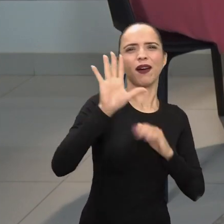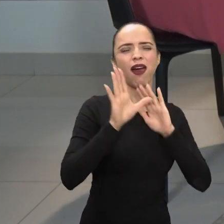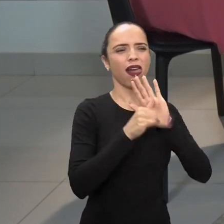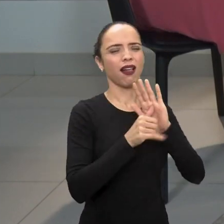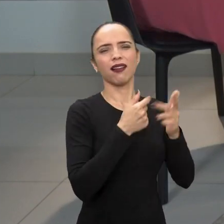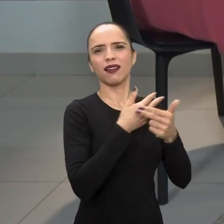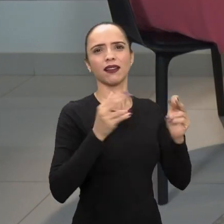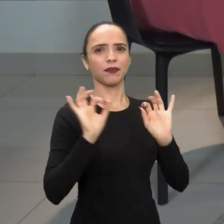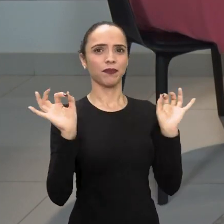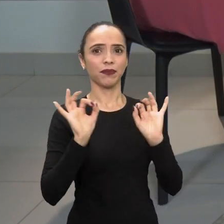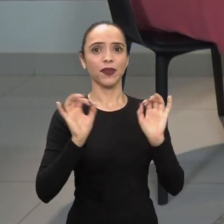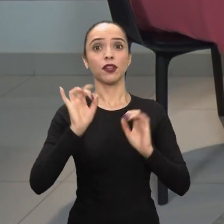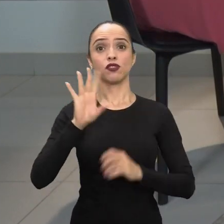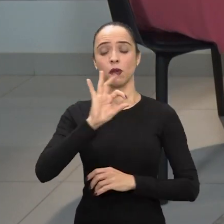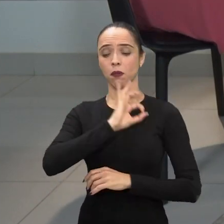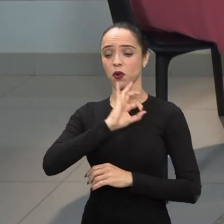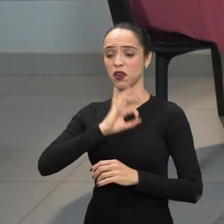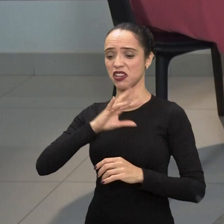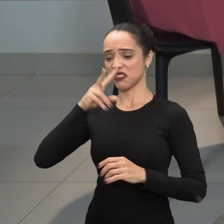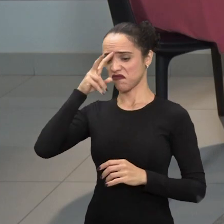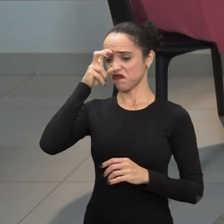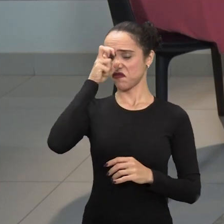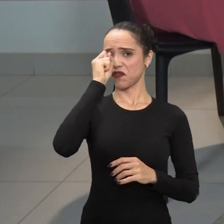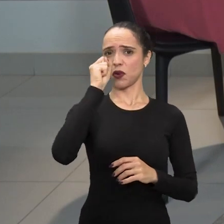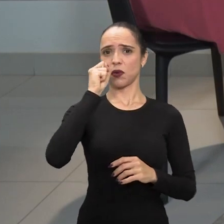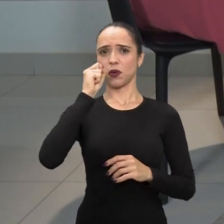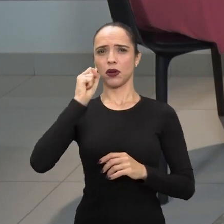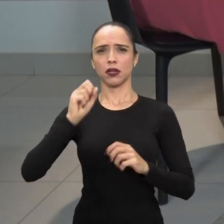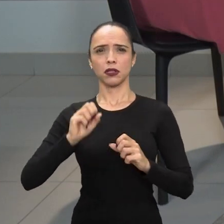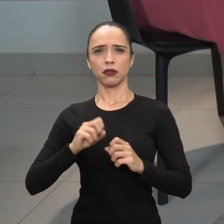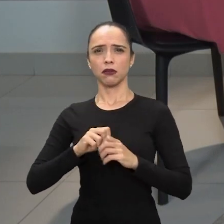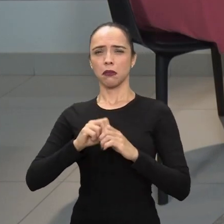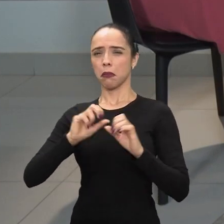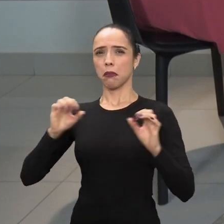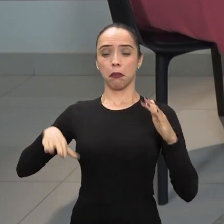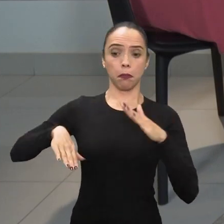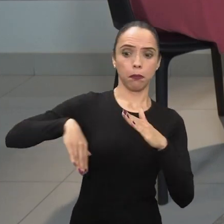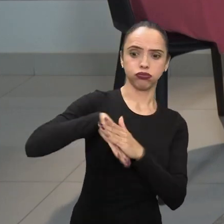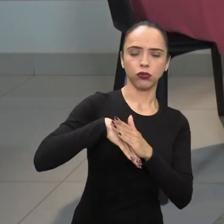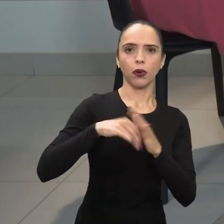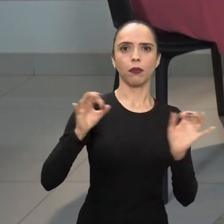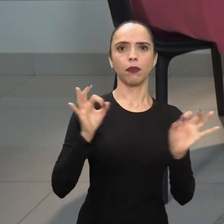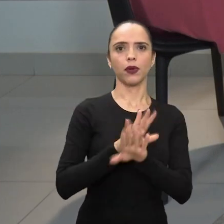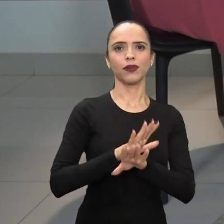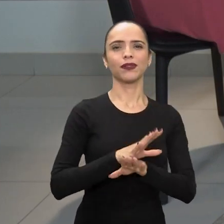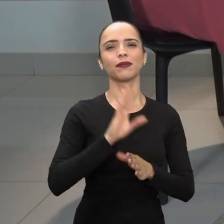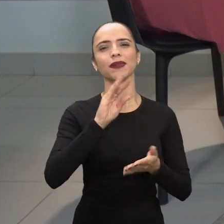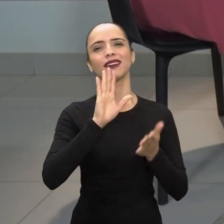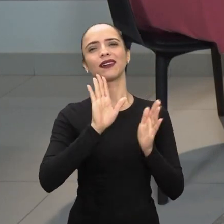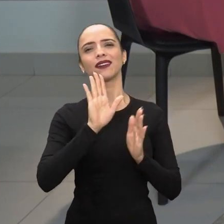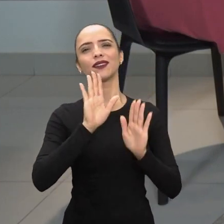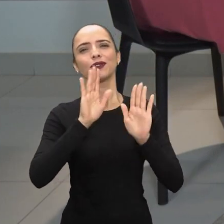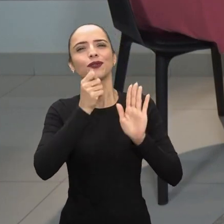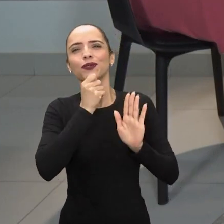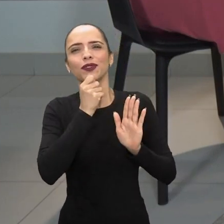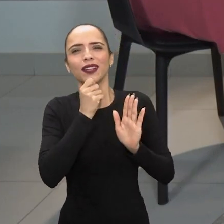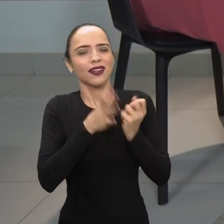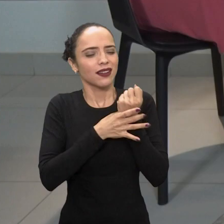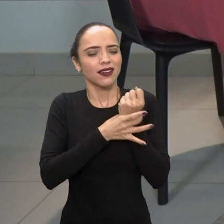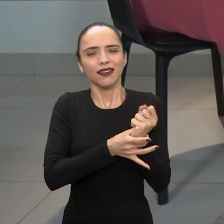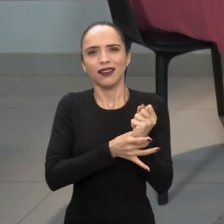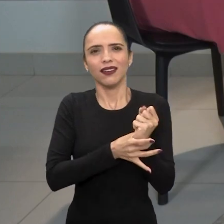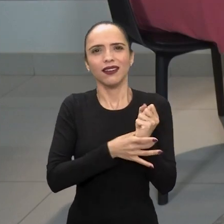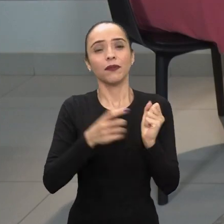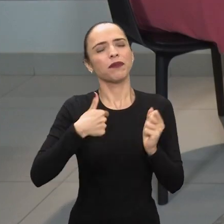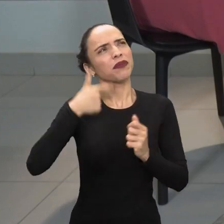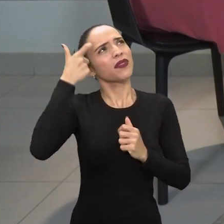preparada para enfrentar isso não dá segurança não é então eu acho que é importante